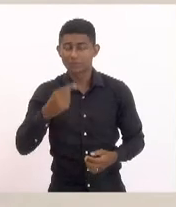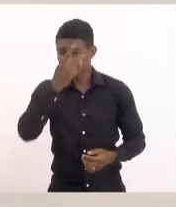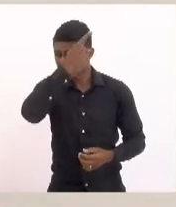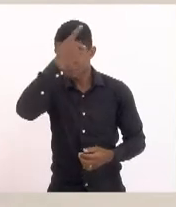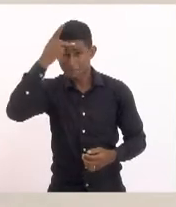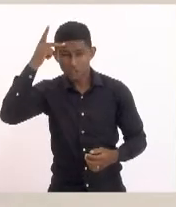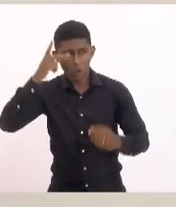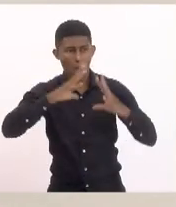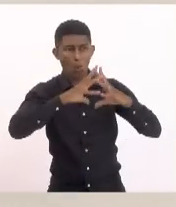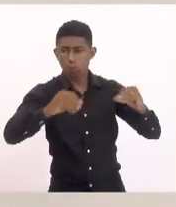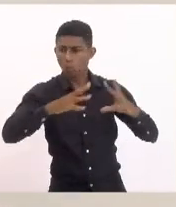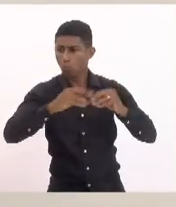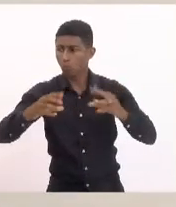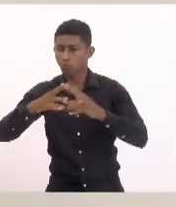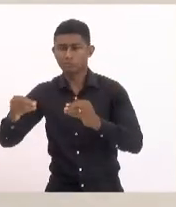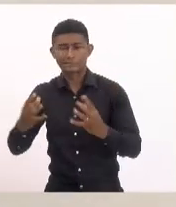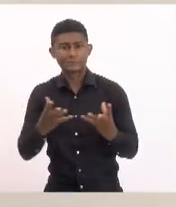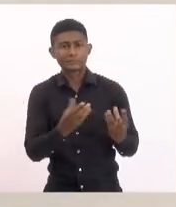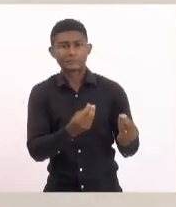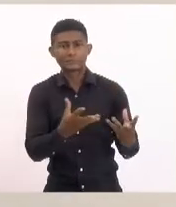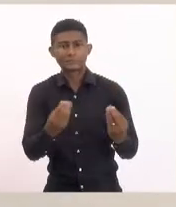as dificuldades que tem